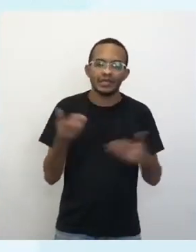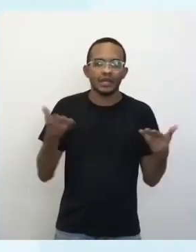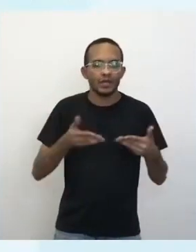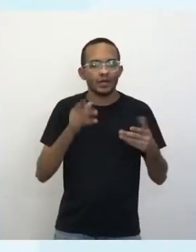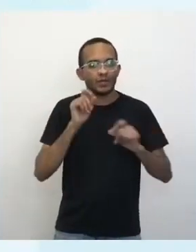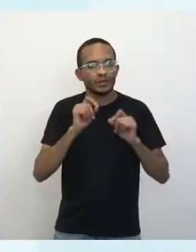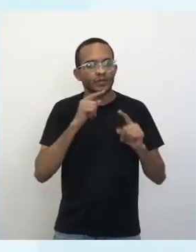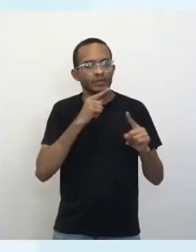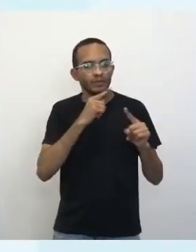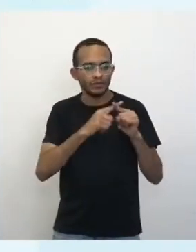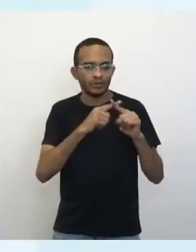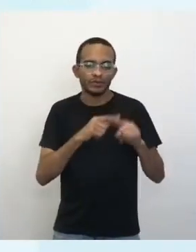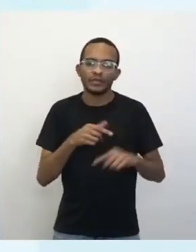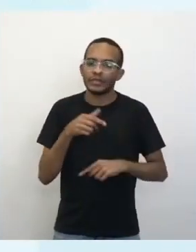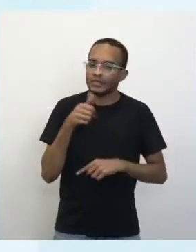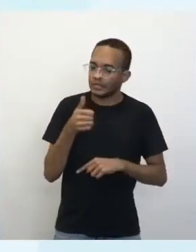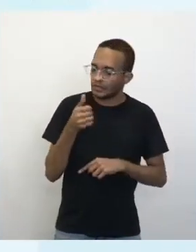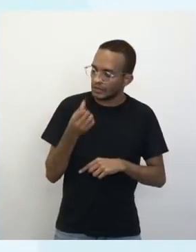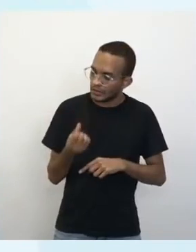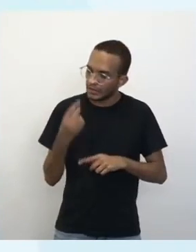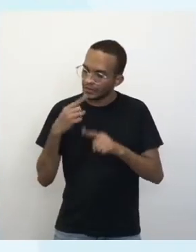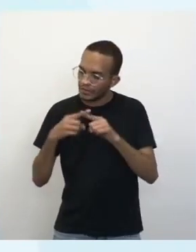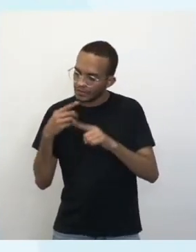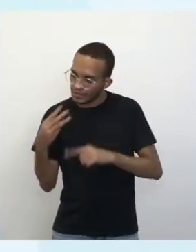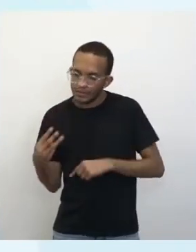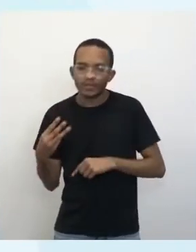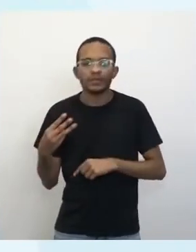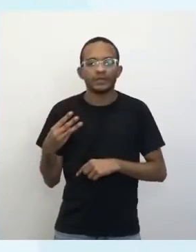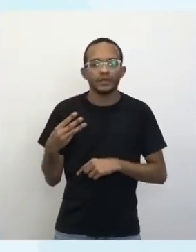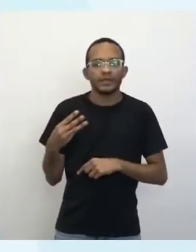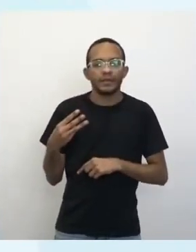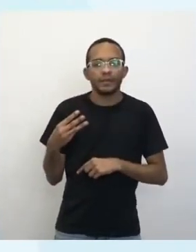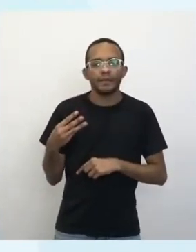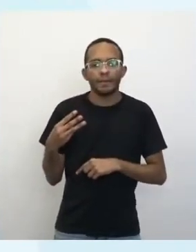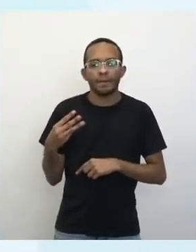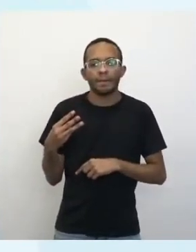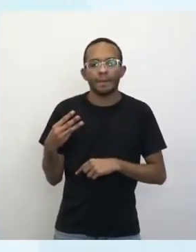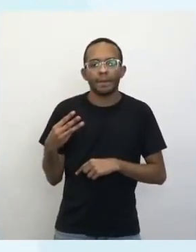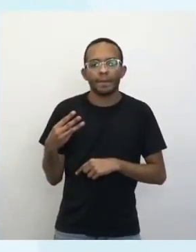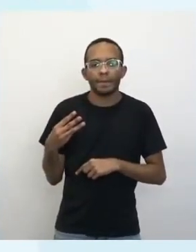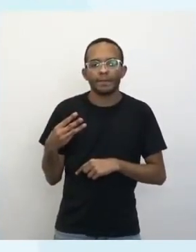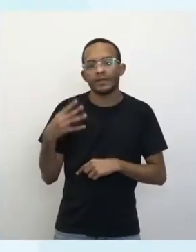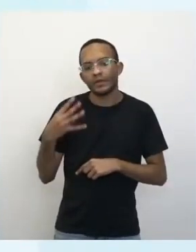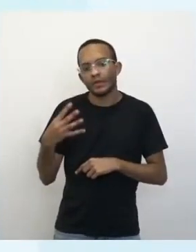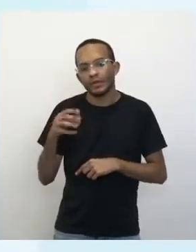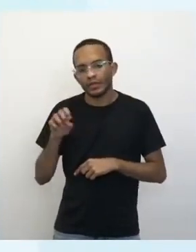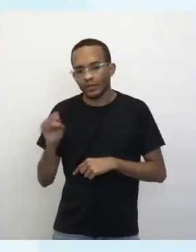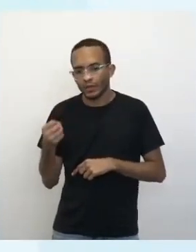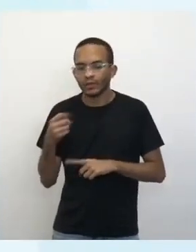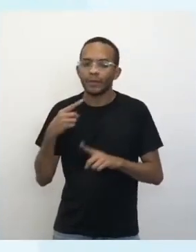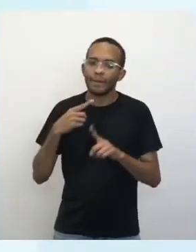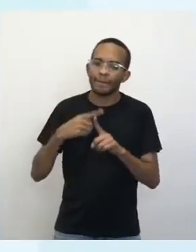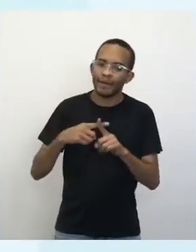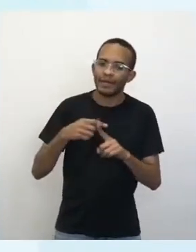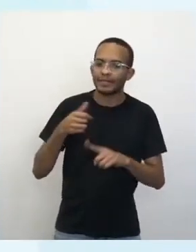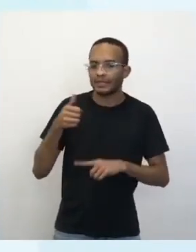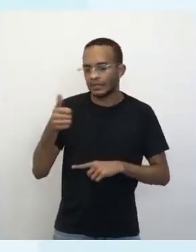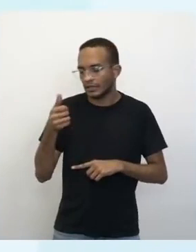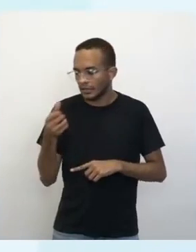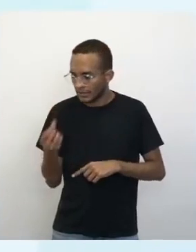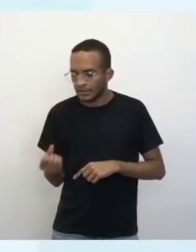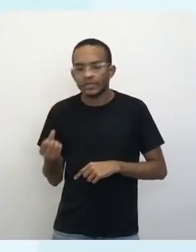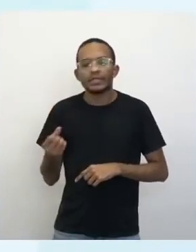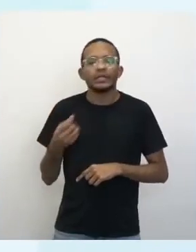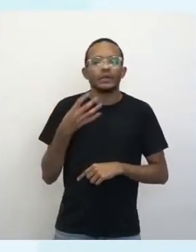Agora, multiplicamos. 16 vezes 3. 16 vezes 3, 48. E